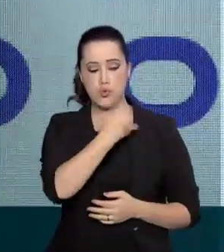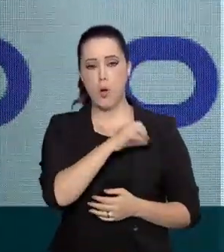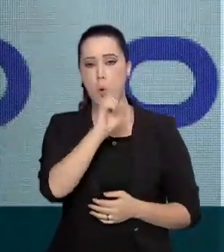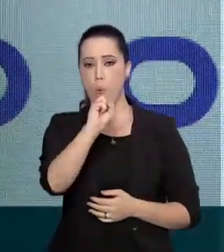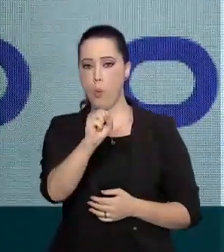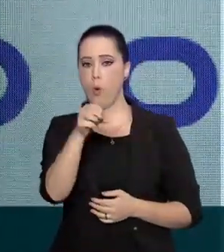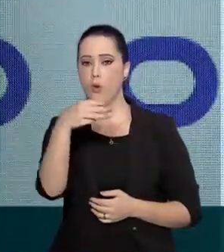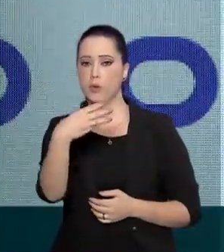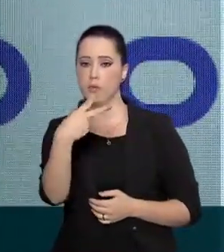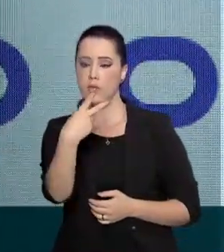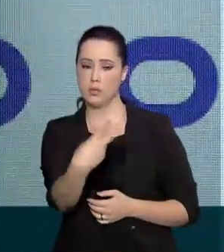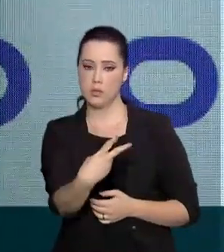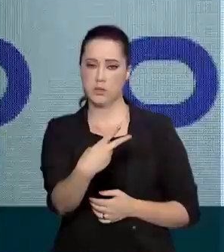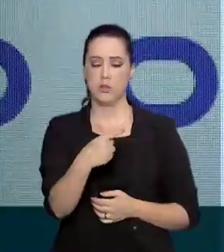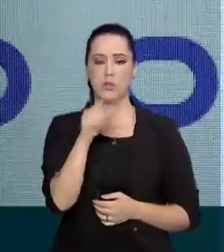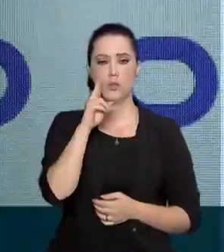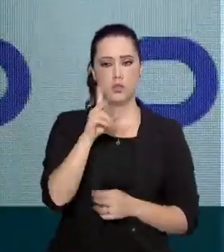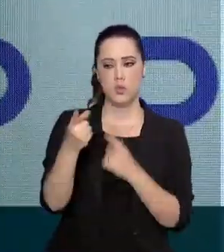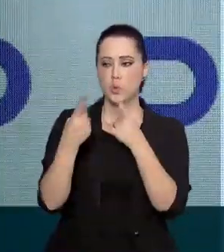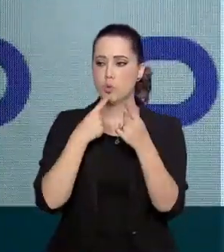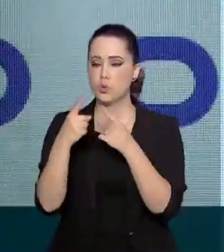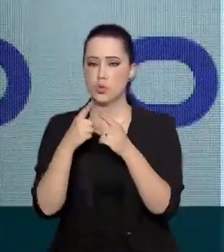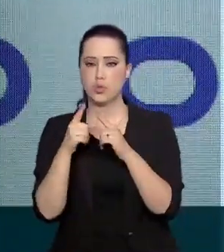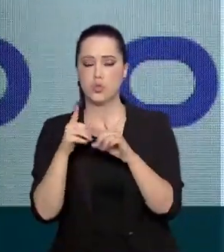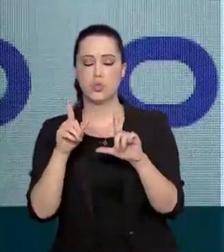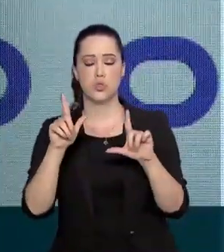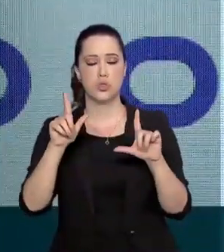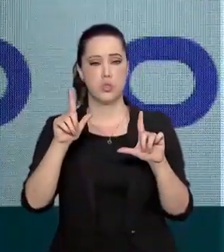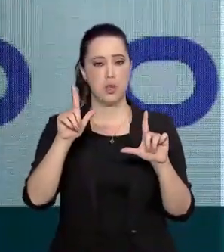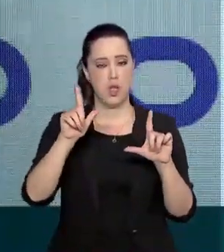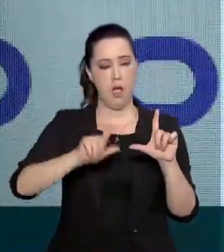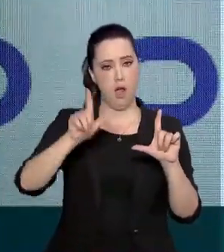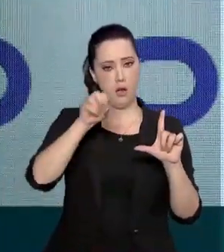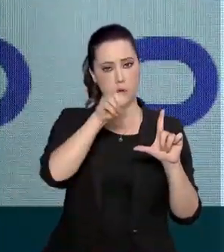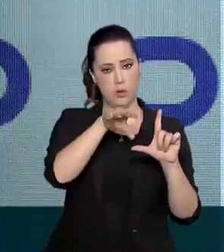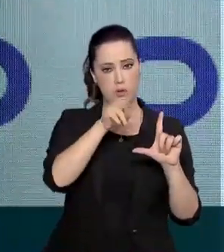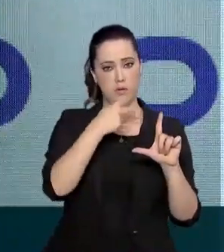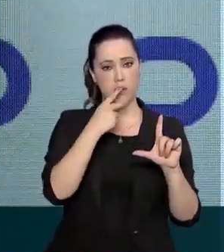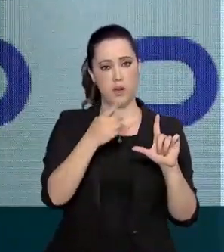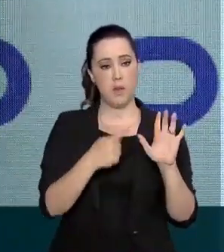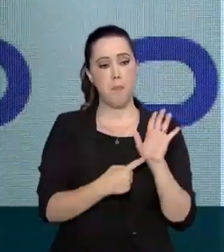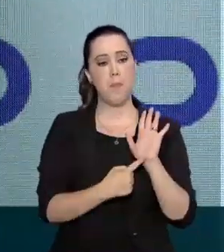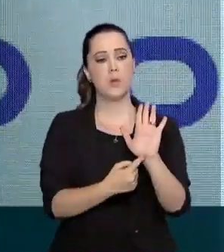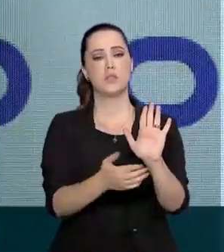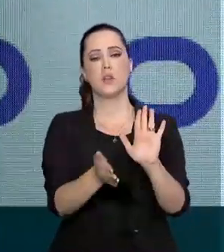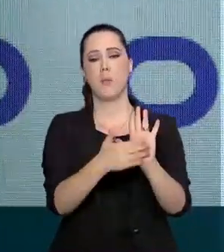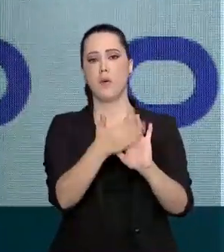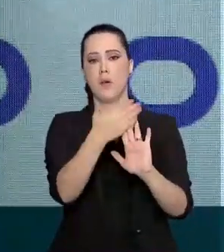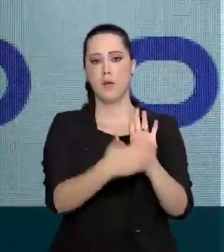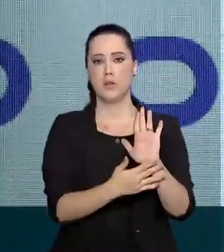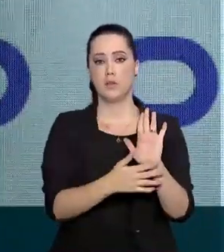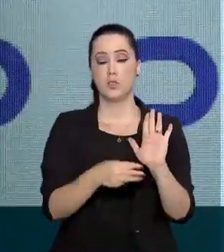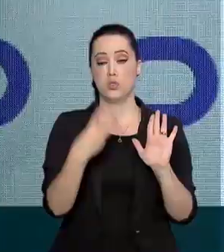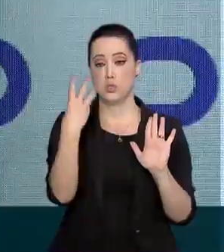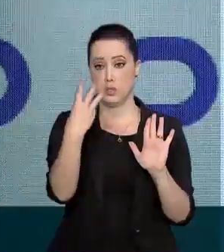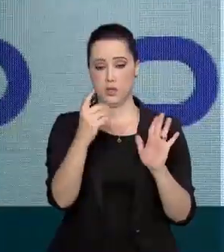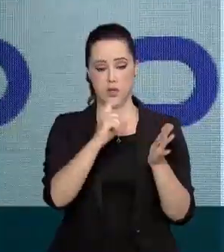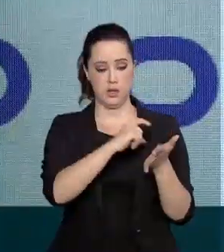que eu peguei a TV Globo lá no debate no Globo News, foi maravilhoso, quando pedido para mostrar minha mão para eles. Tinha 3 palavras